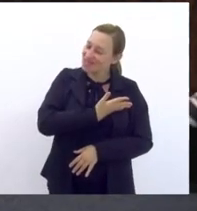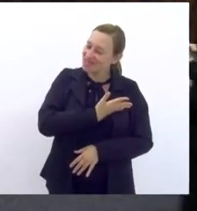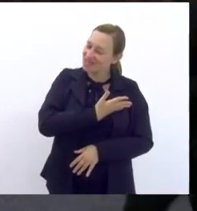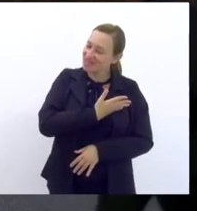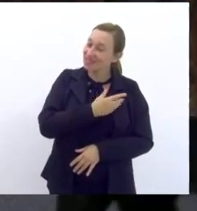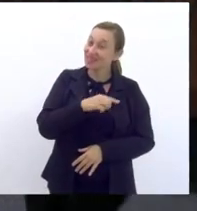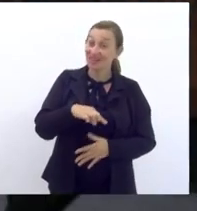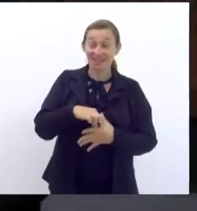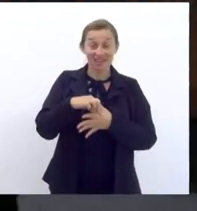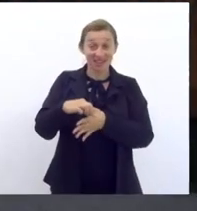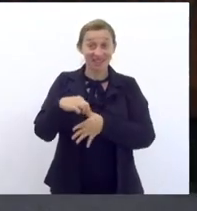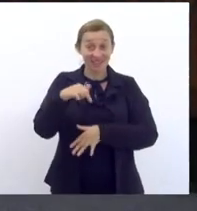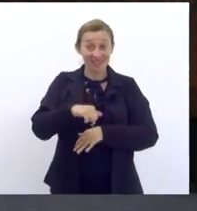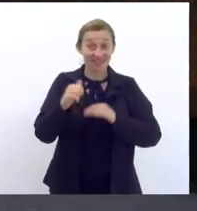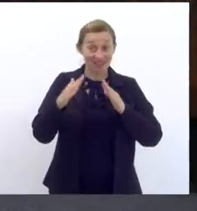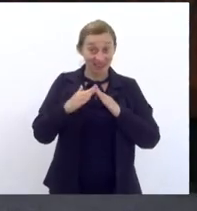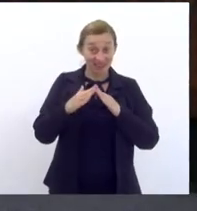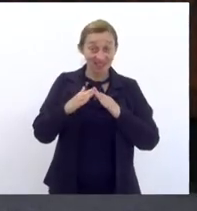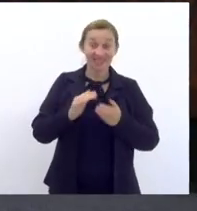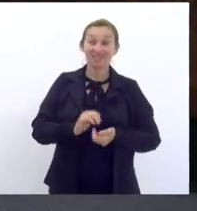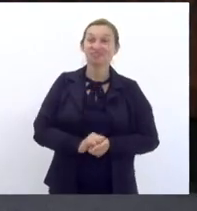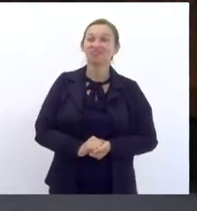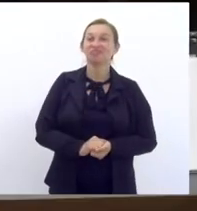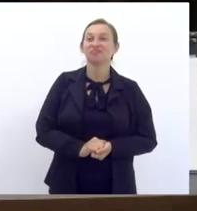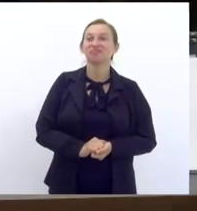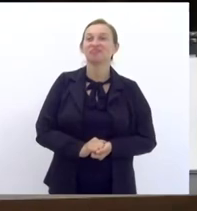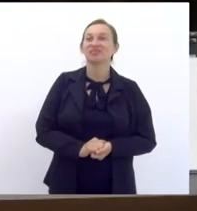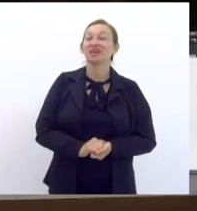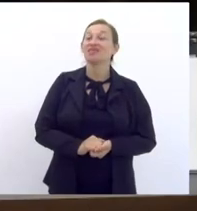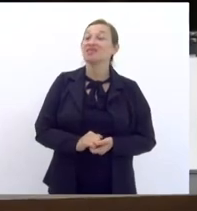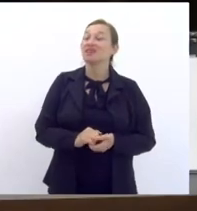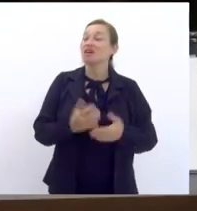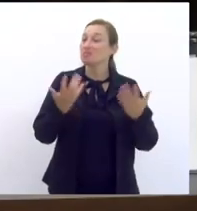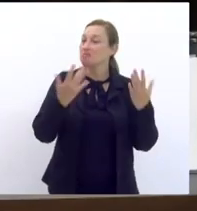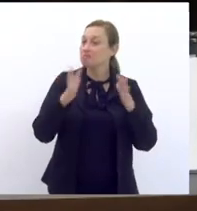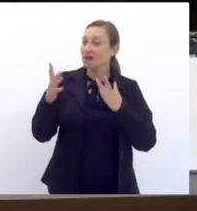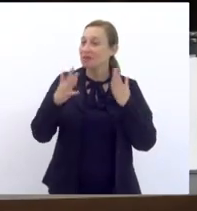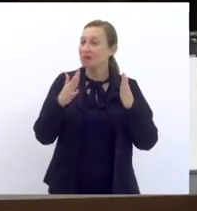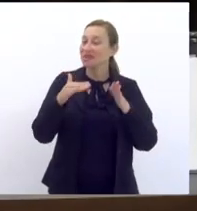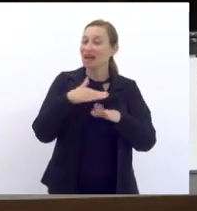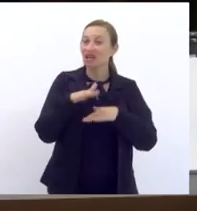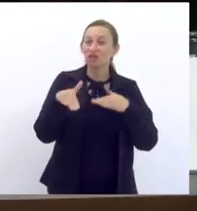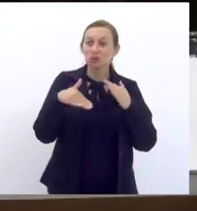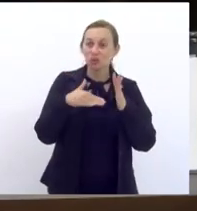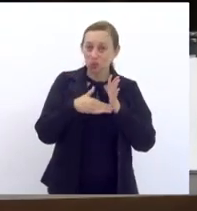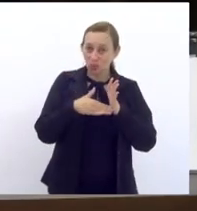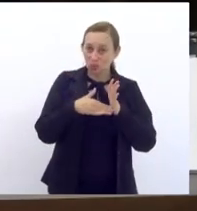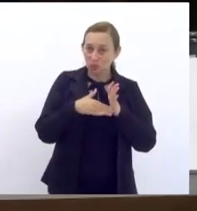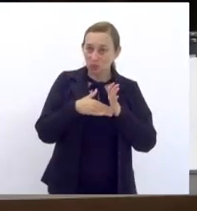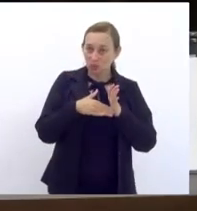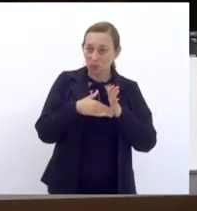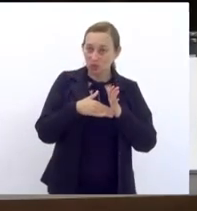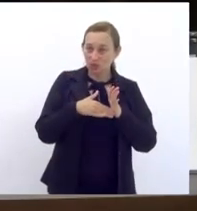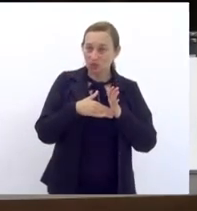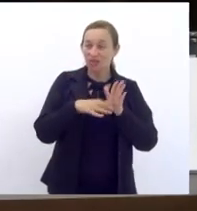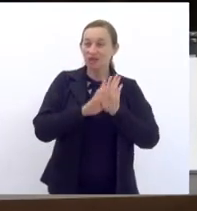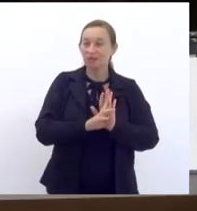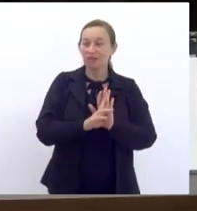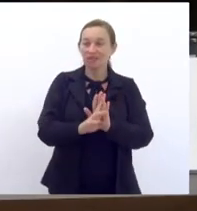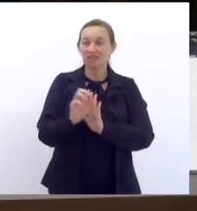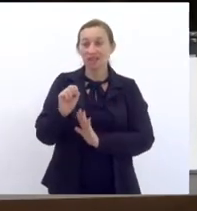querido líder do Avante aqui na casa queria saudar todos os dirigentes da suipa conselheiros